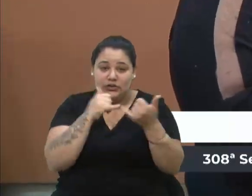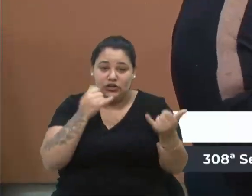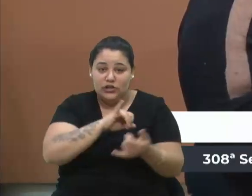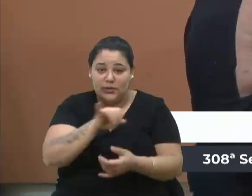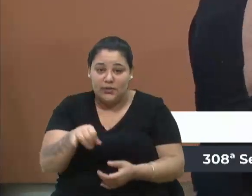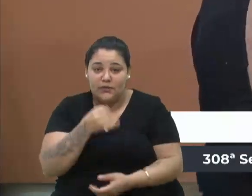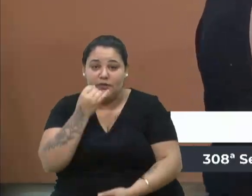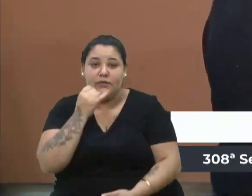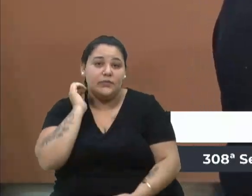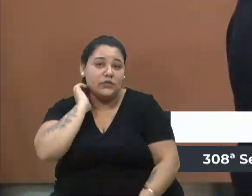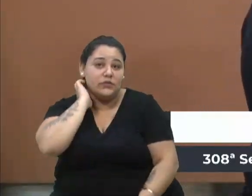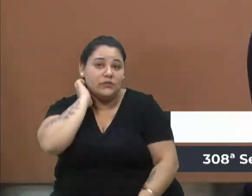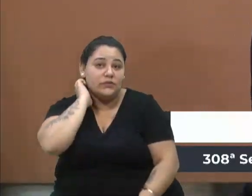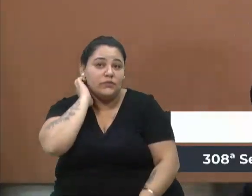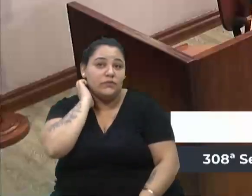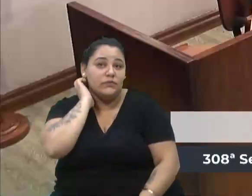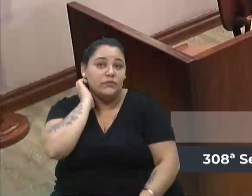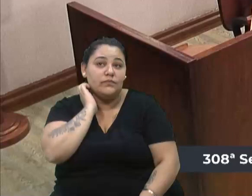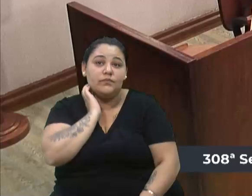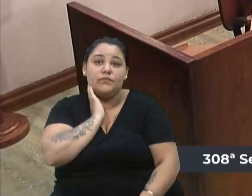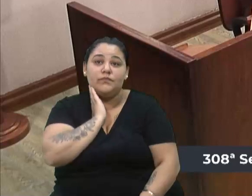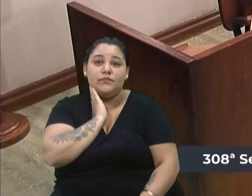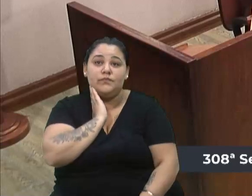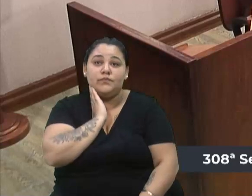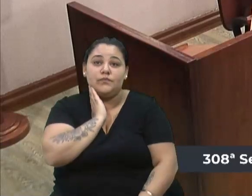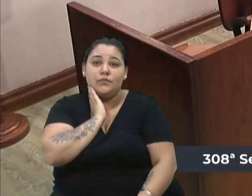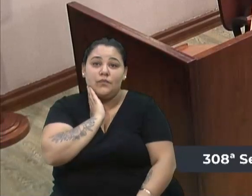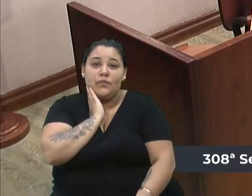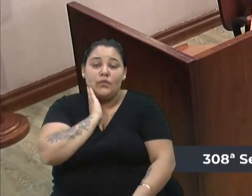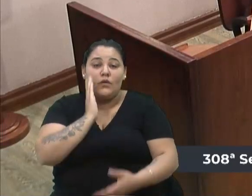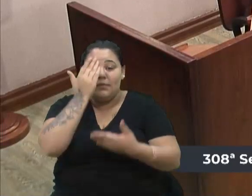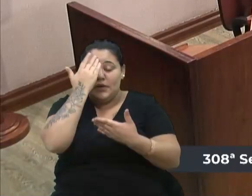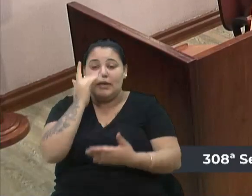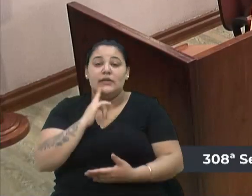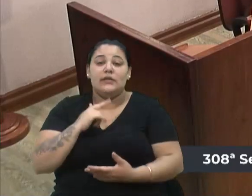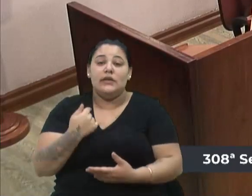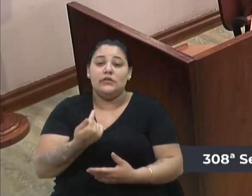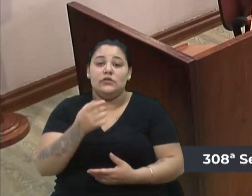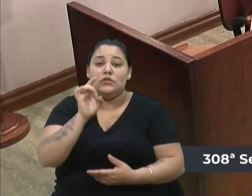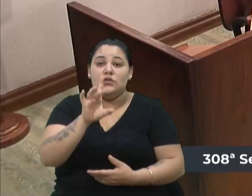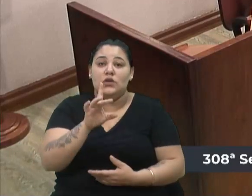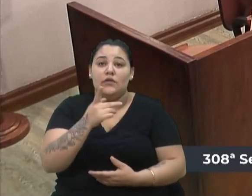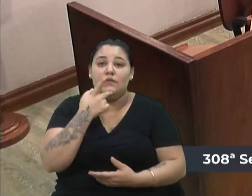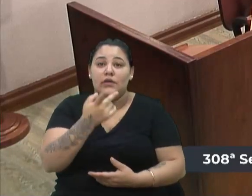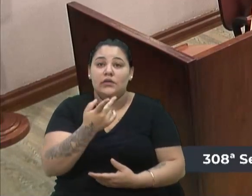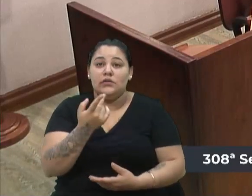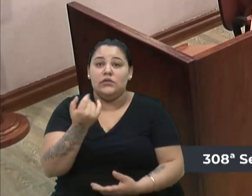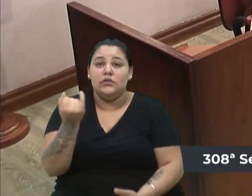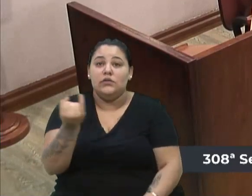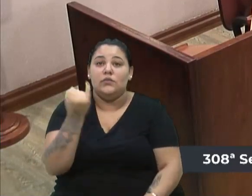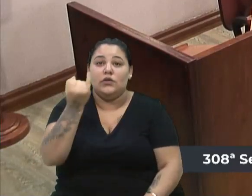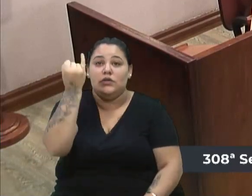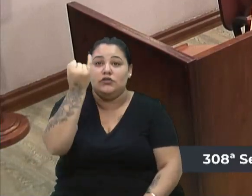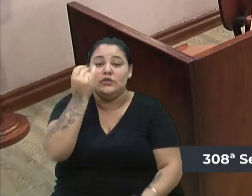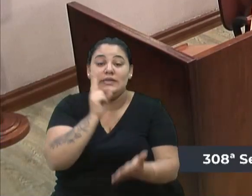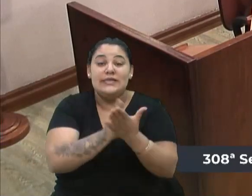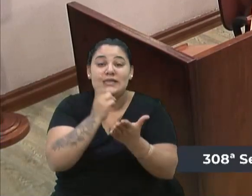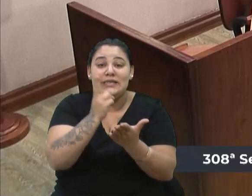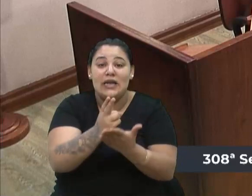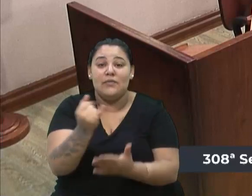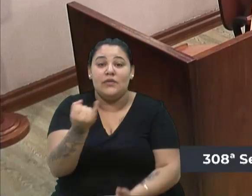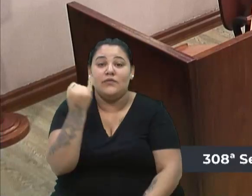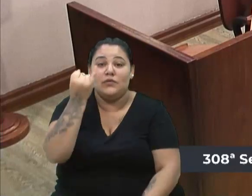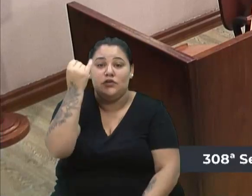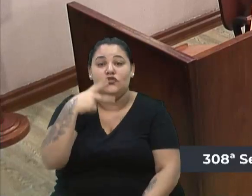parte vendedora de imediato vereadora Obrigada vereadora glady só reforçando né importante e sempre importante vereadora